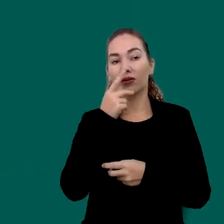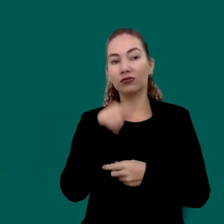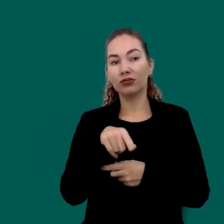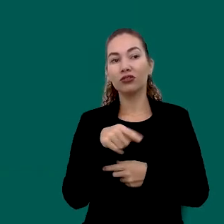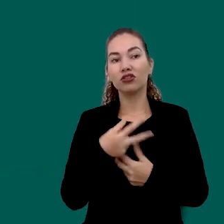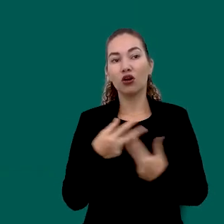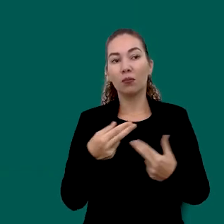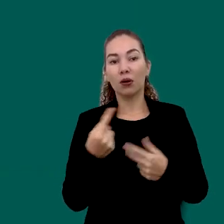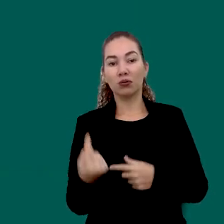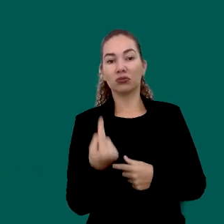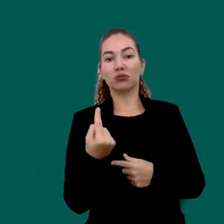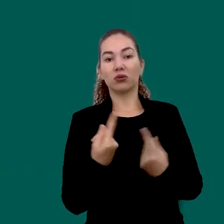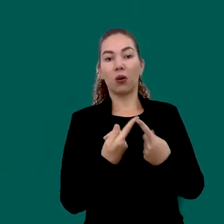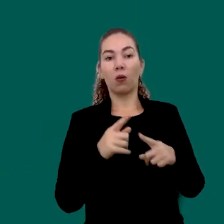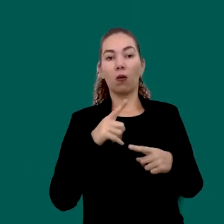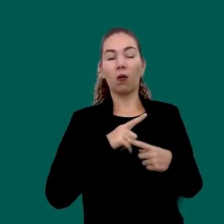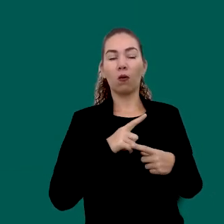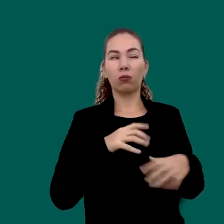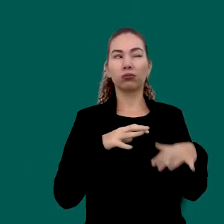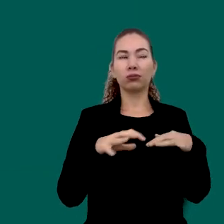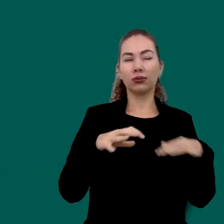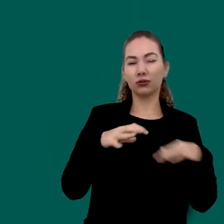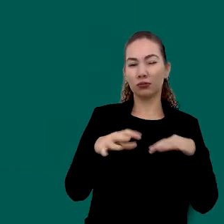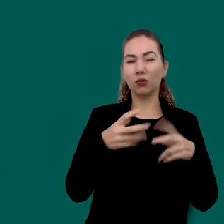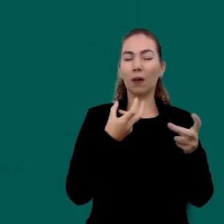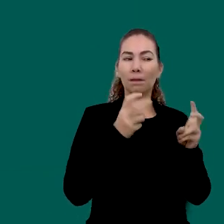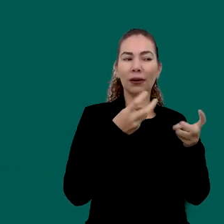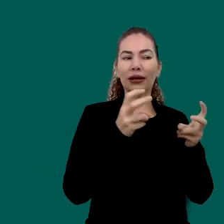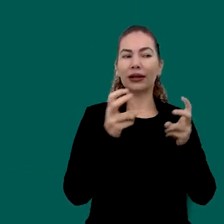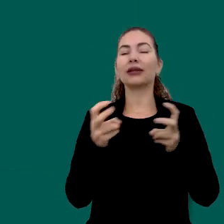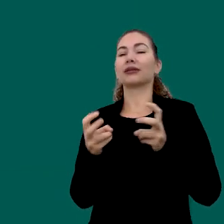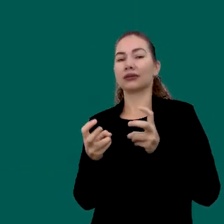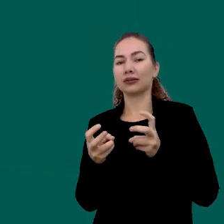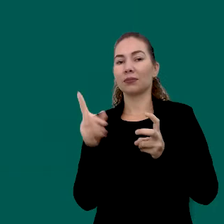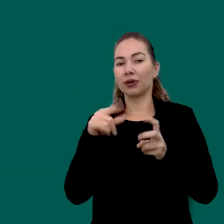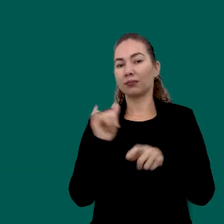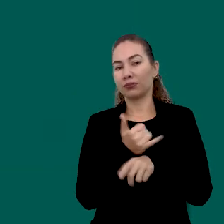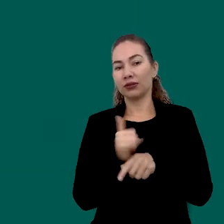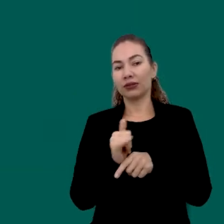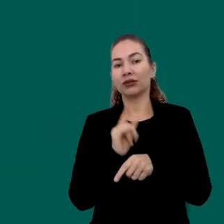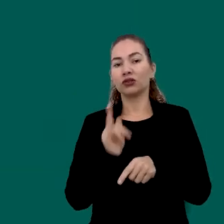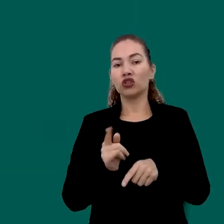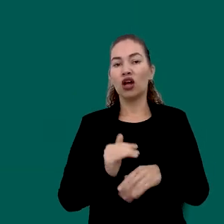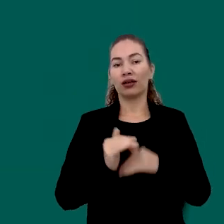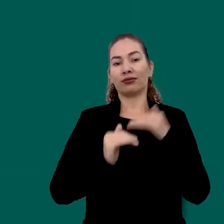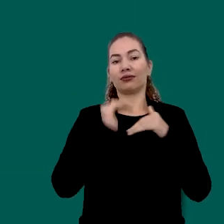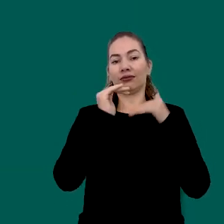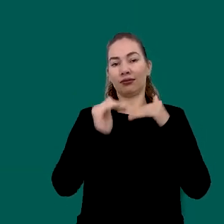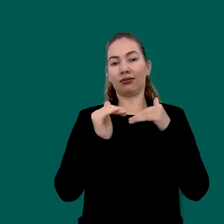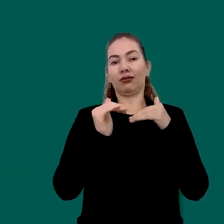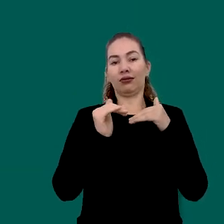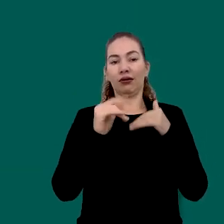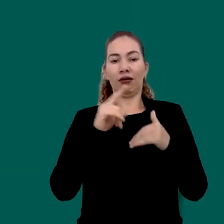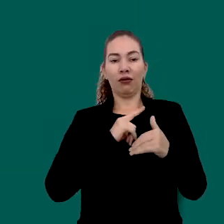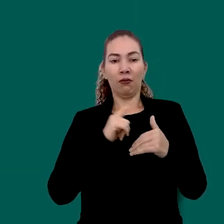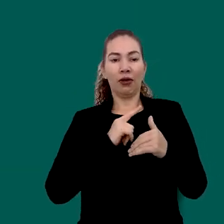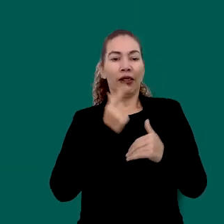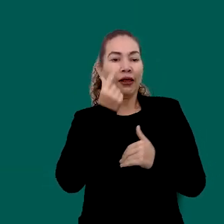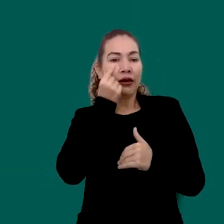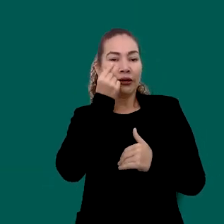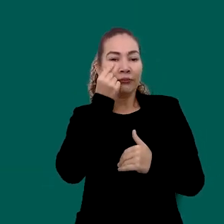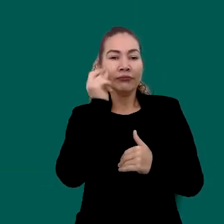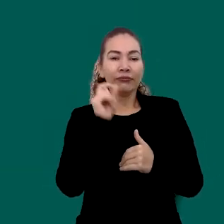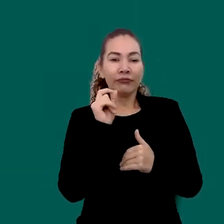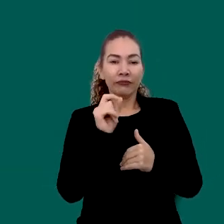é um fenômeno isolado ou a gente vê esse movimento é uma estratégia que vem se desenhando para ter presença